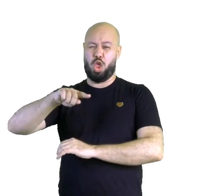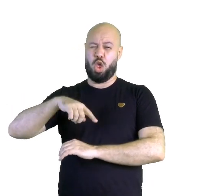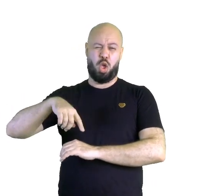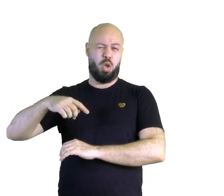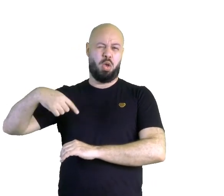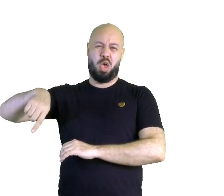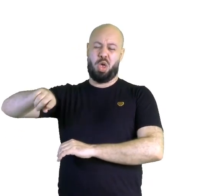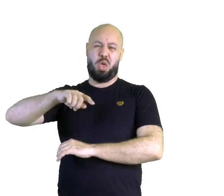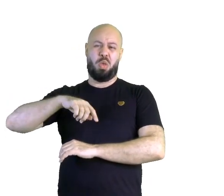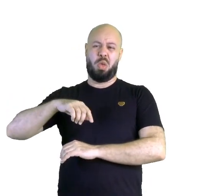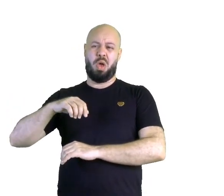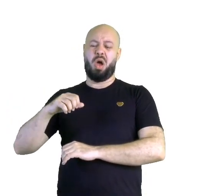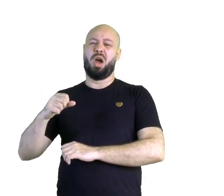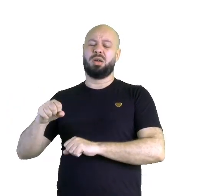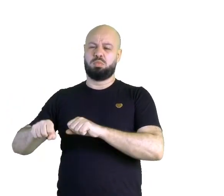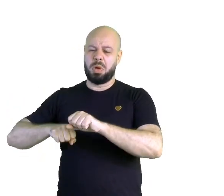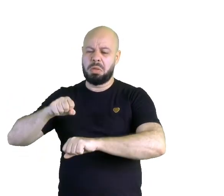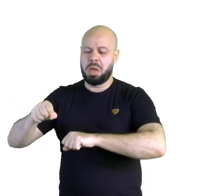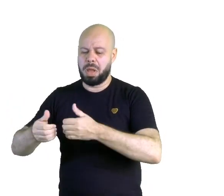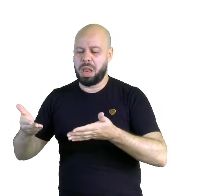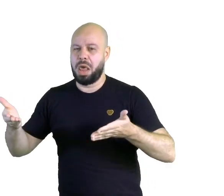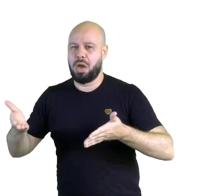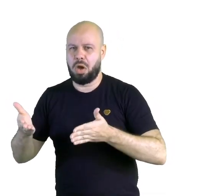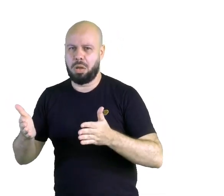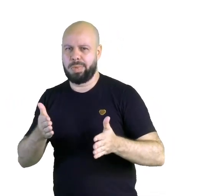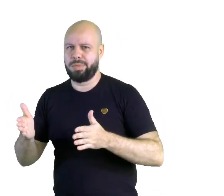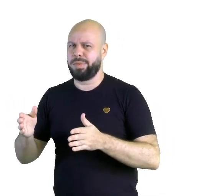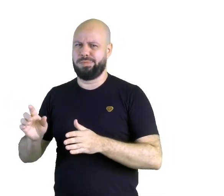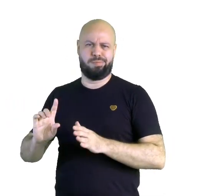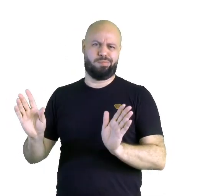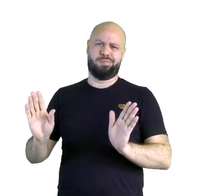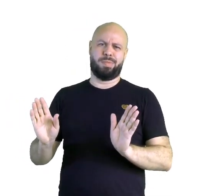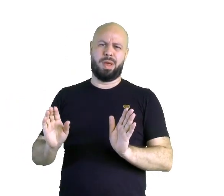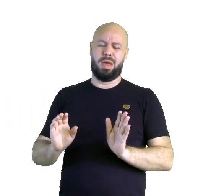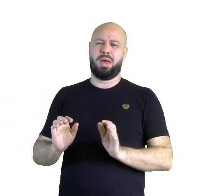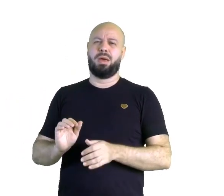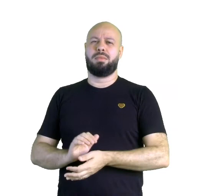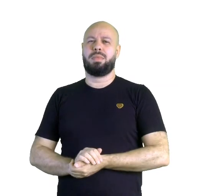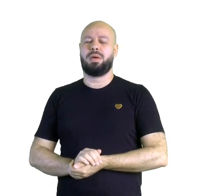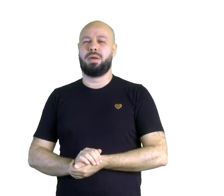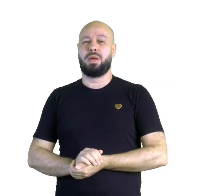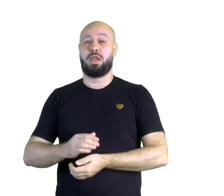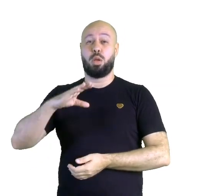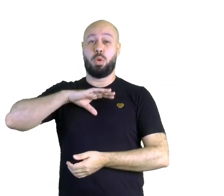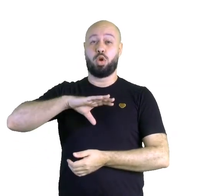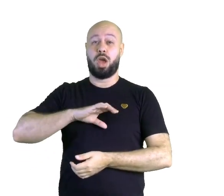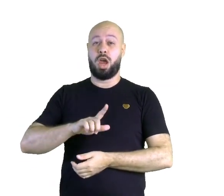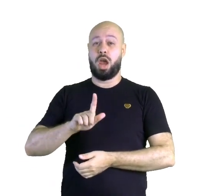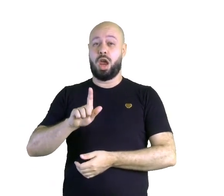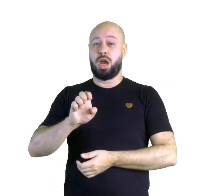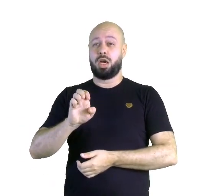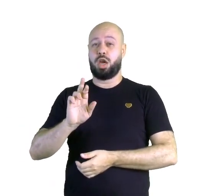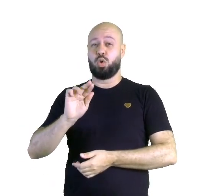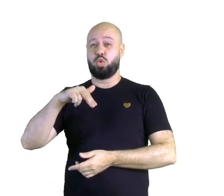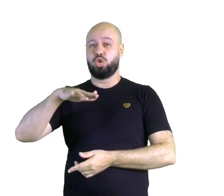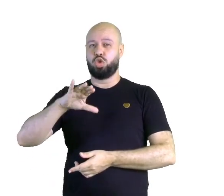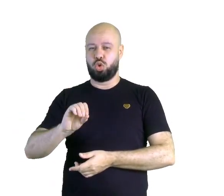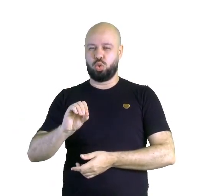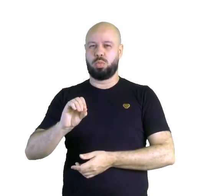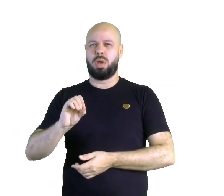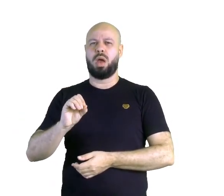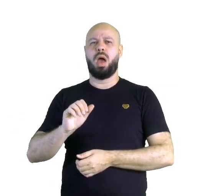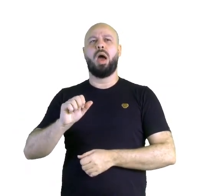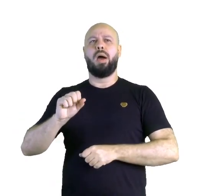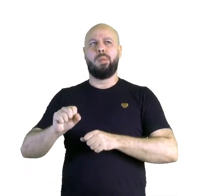não estamos andando de bicicleta, né? Olha o ando aí, né? Do gerúndio. They don't ride a